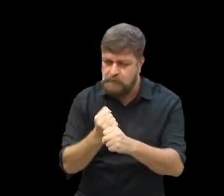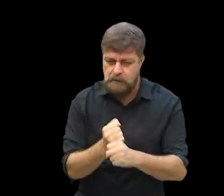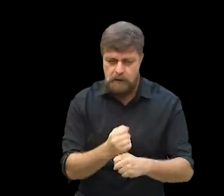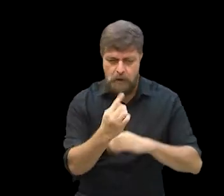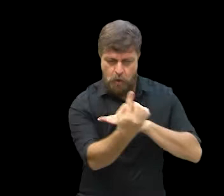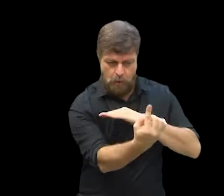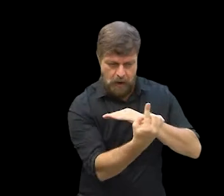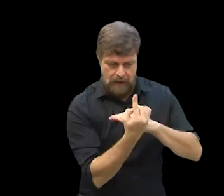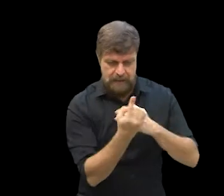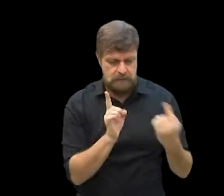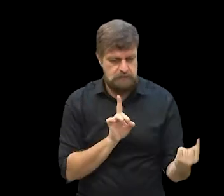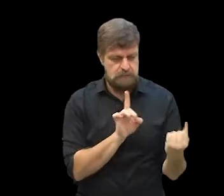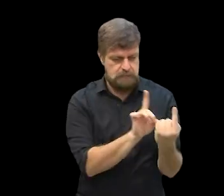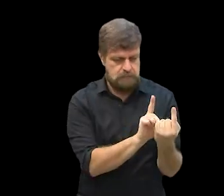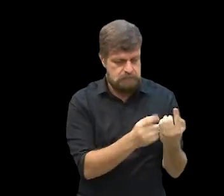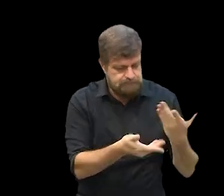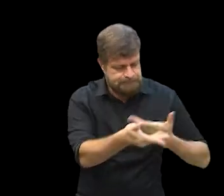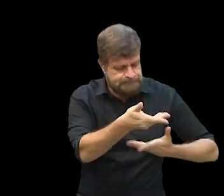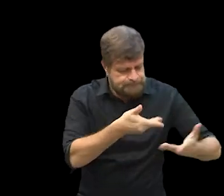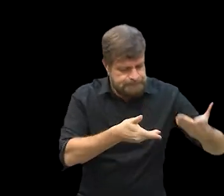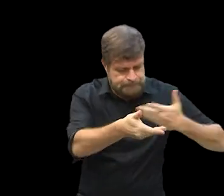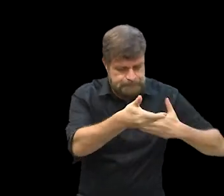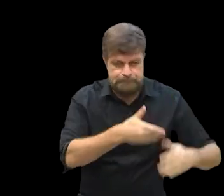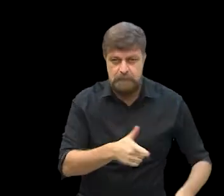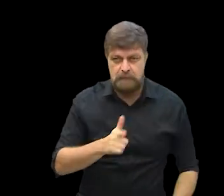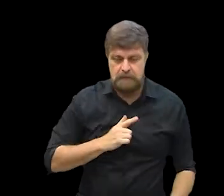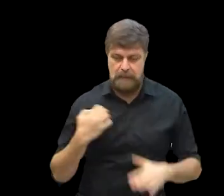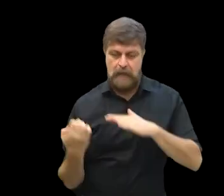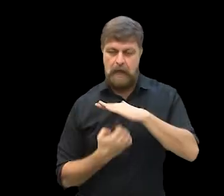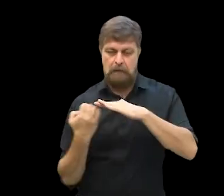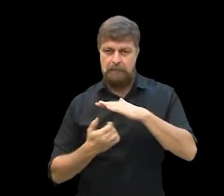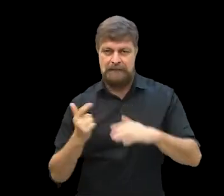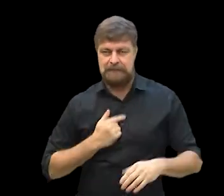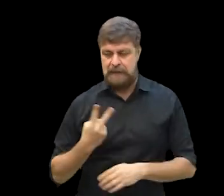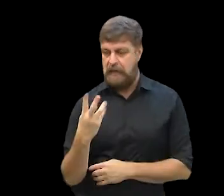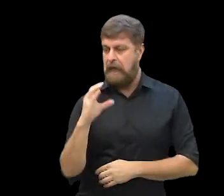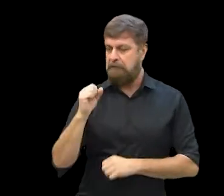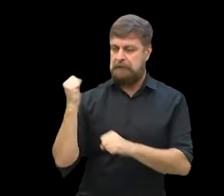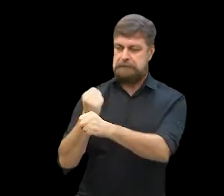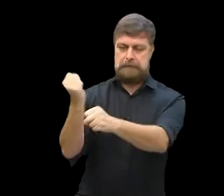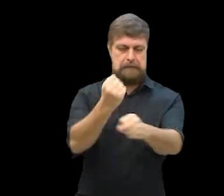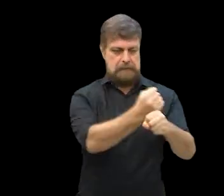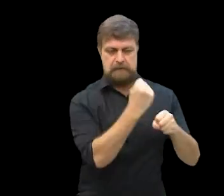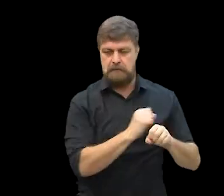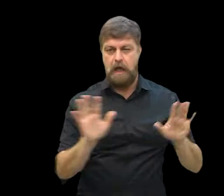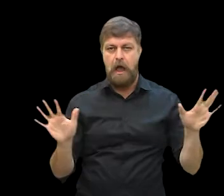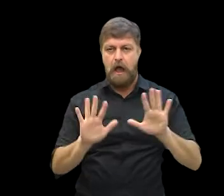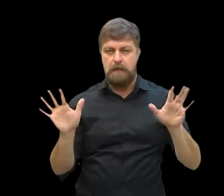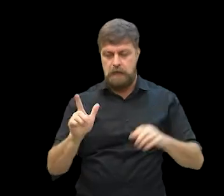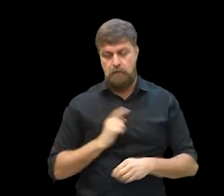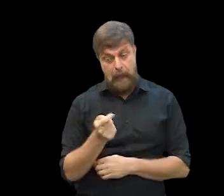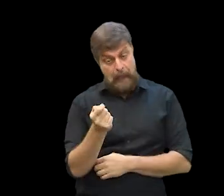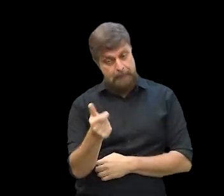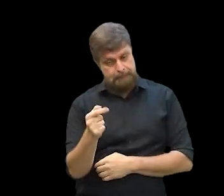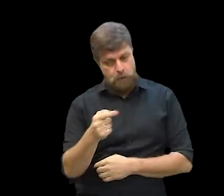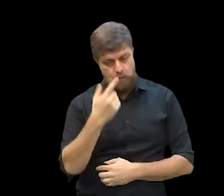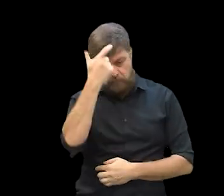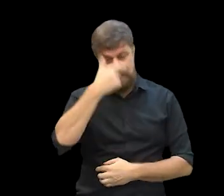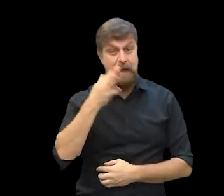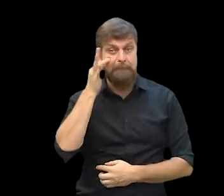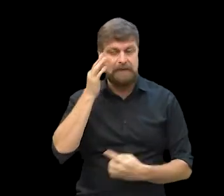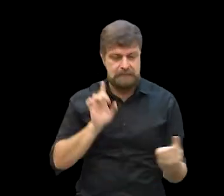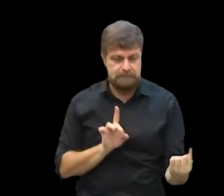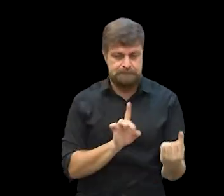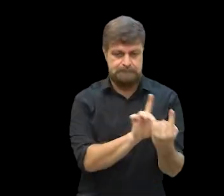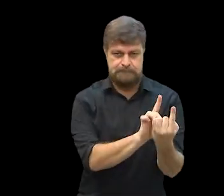o cliente, por isso eu não pego muitas obras, né? Minha empresa não é aquelas empresas que tem 20, 30 obras, né? Não é. E